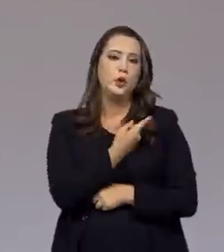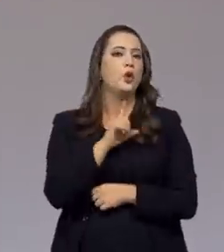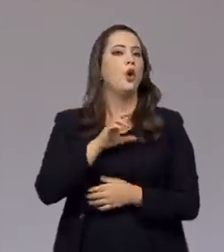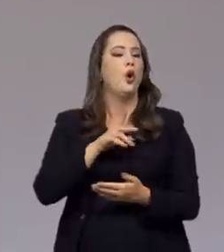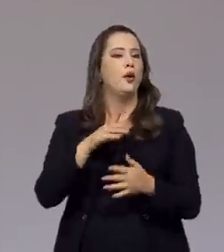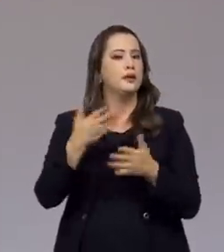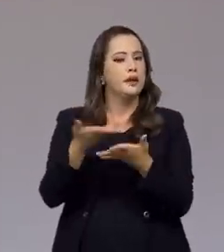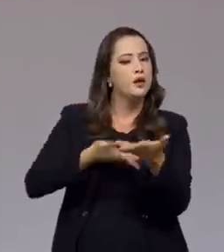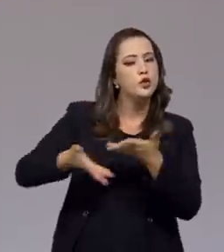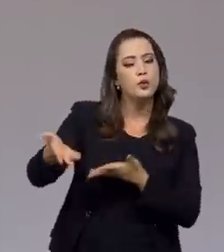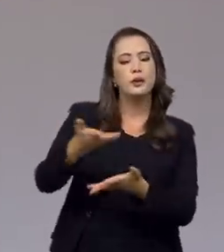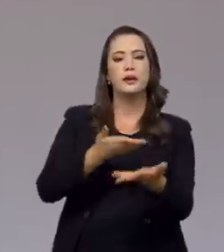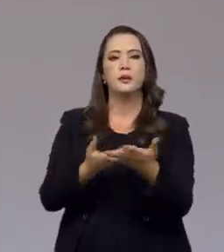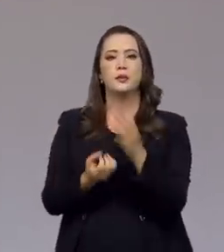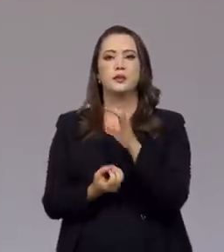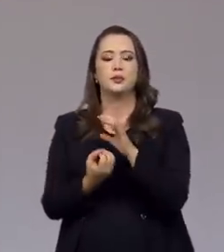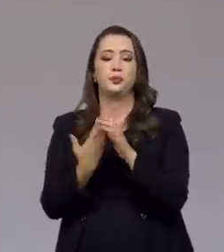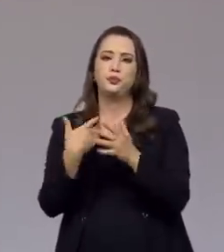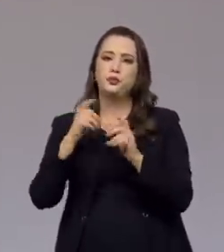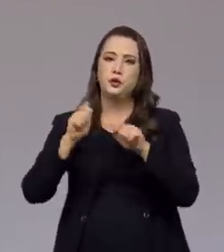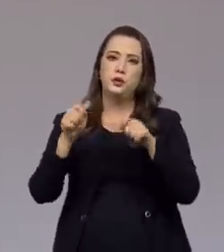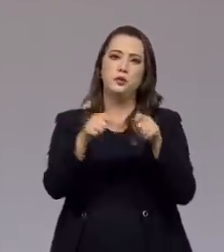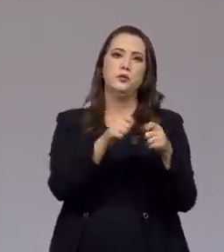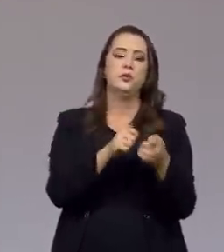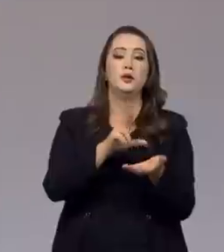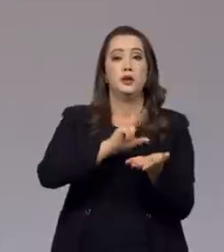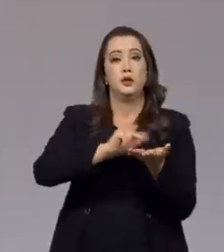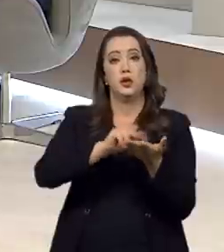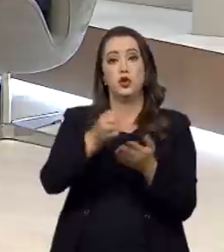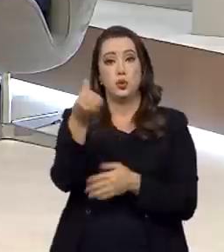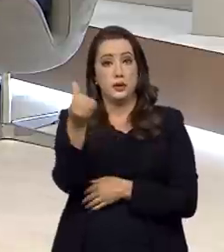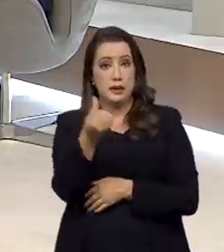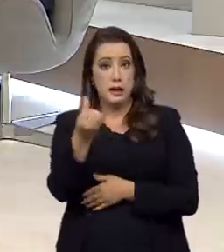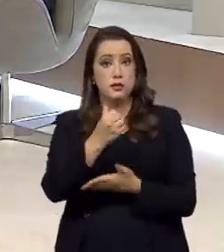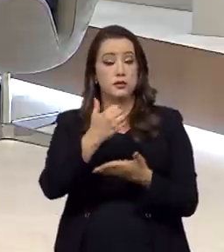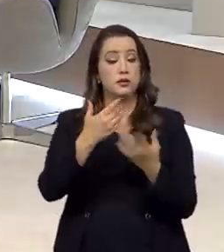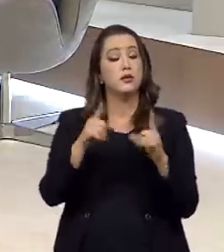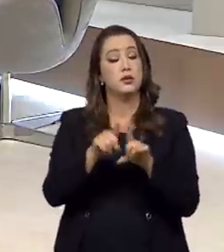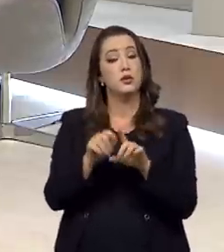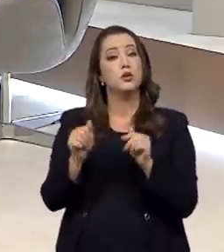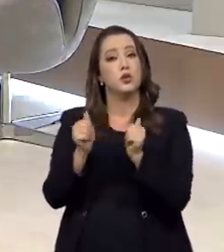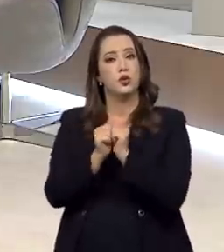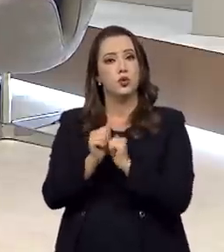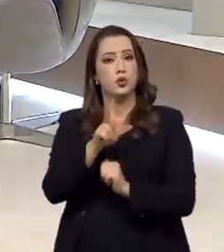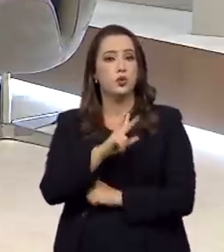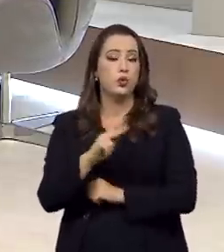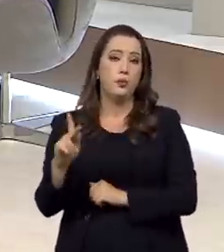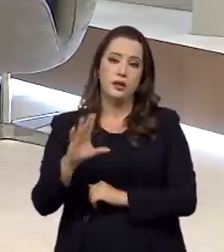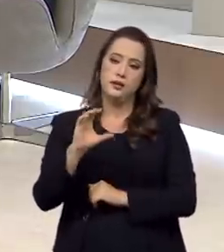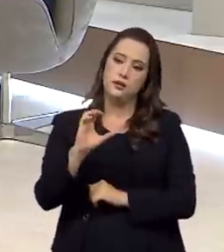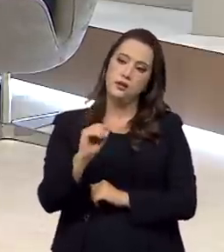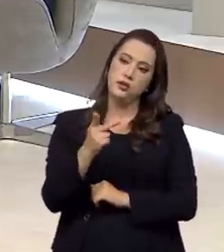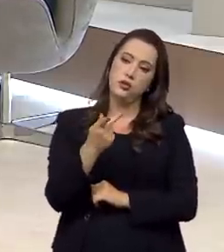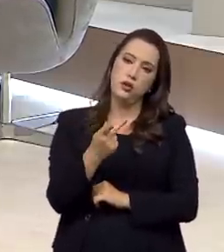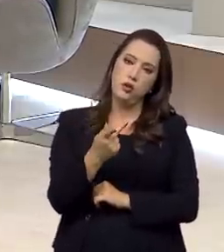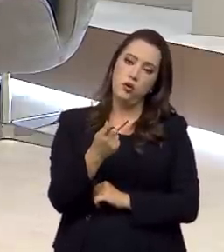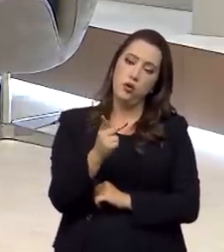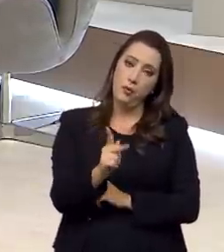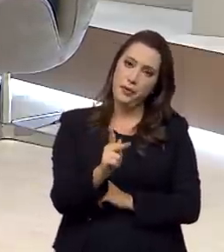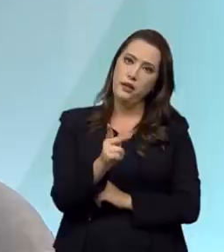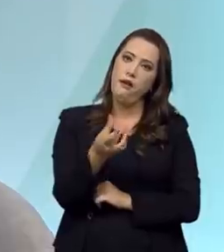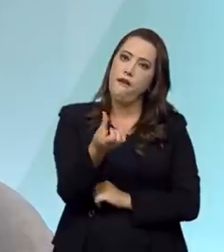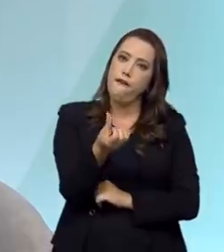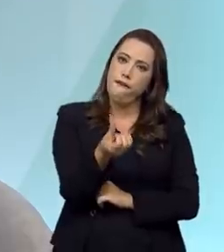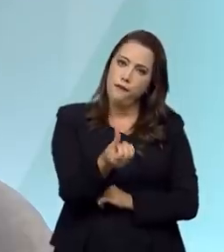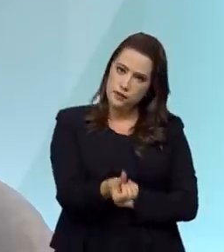nós que articulamos para que isso acontecesse junto com o presidente da copa do clima coloco chama foi um desafio fazer